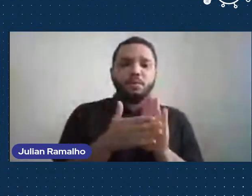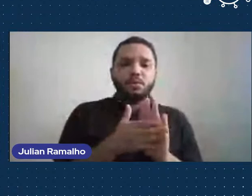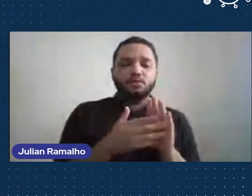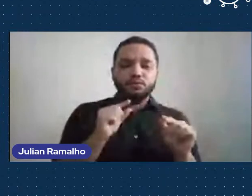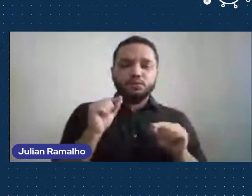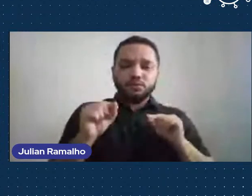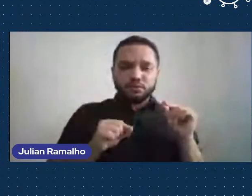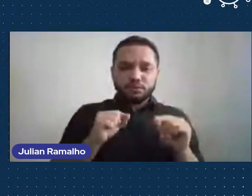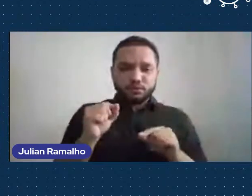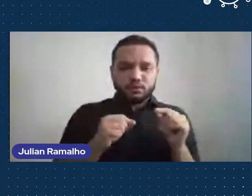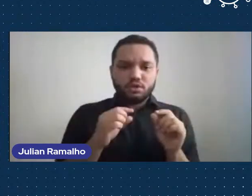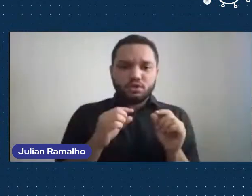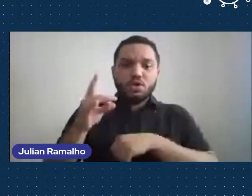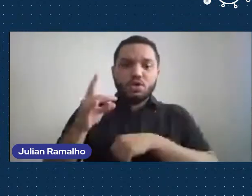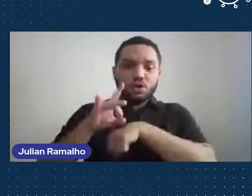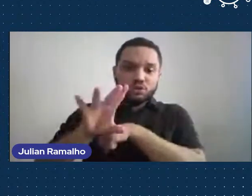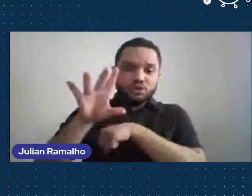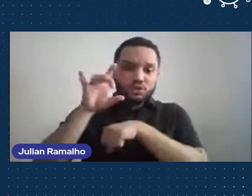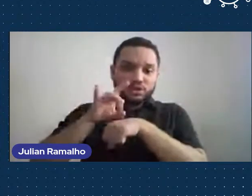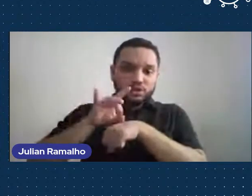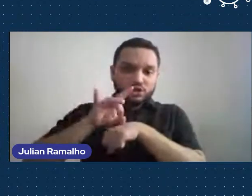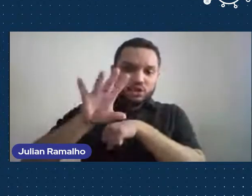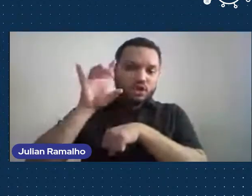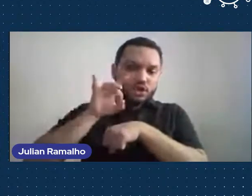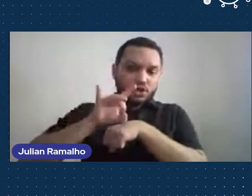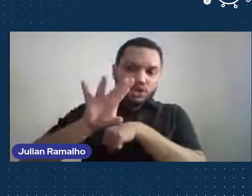É dar dicas. Afinal,